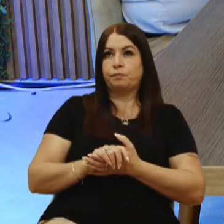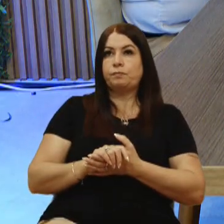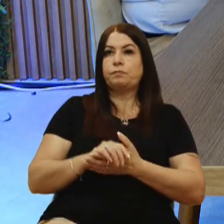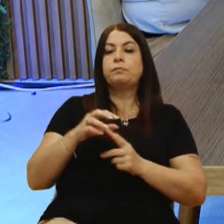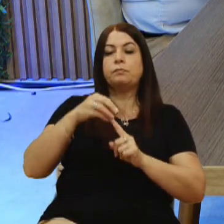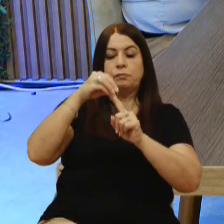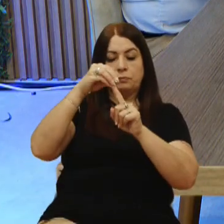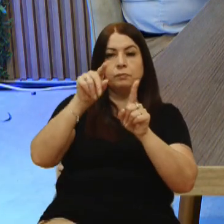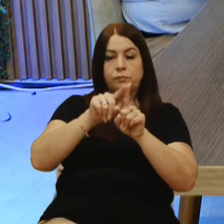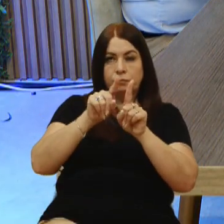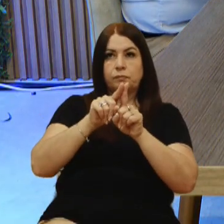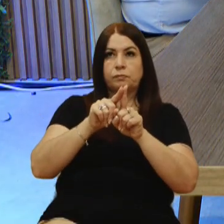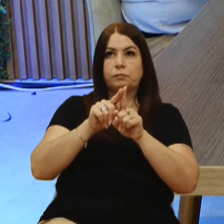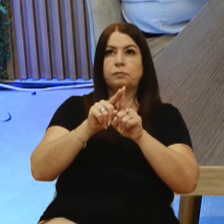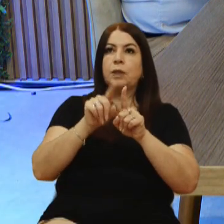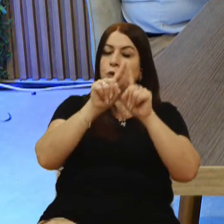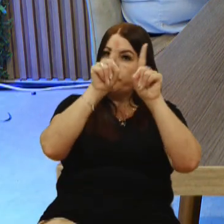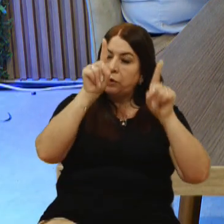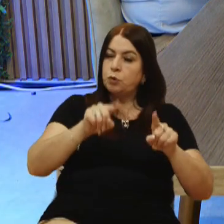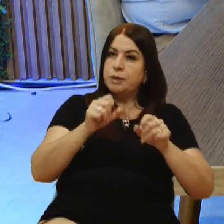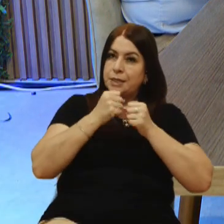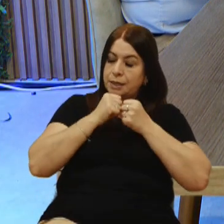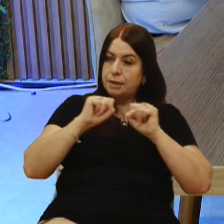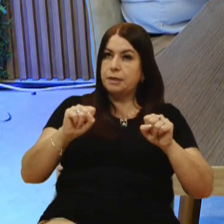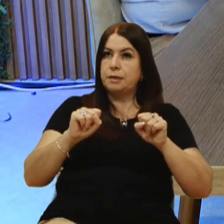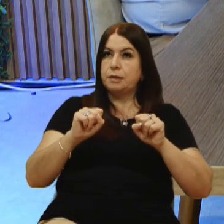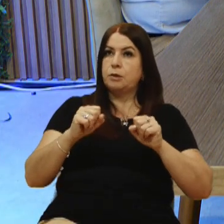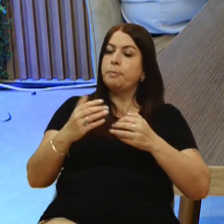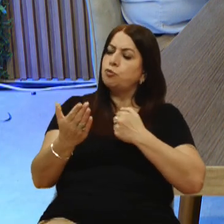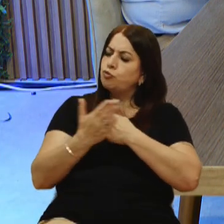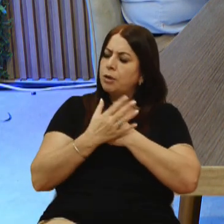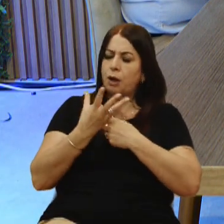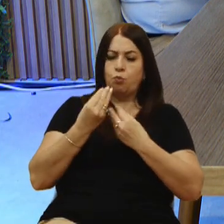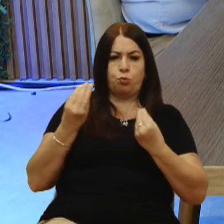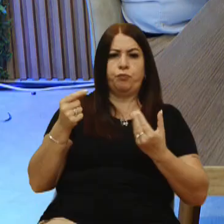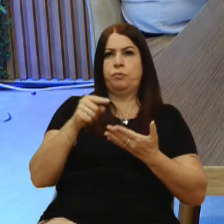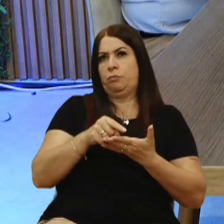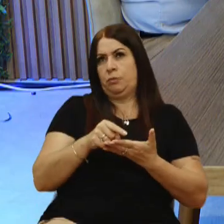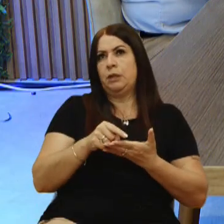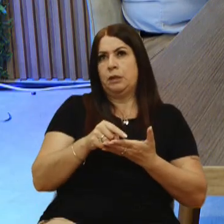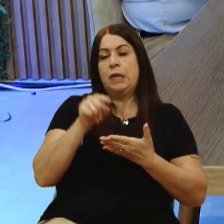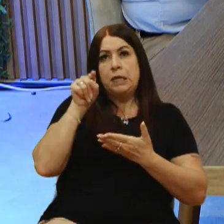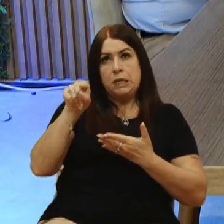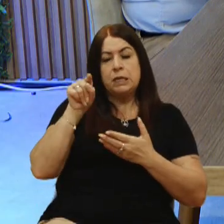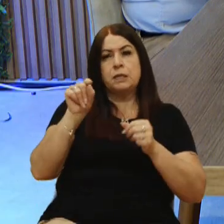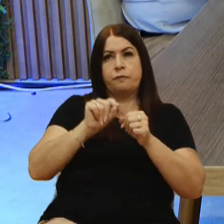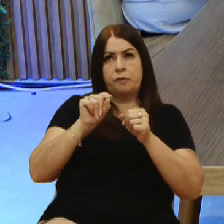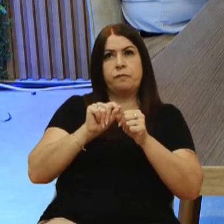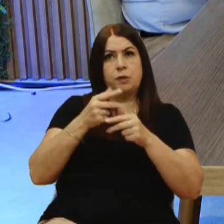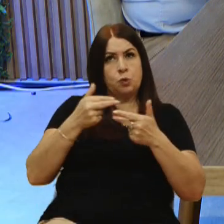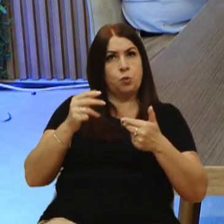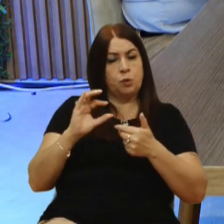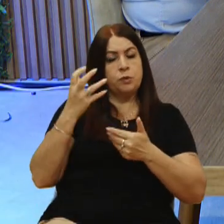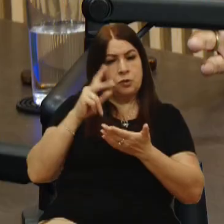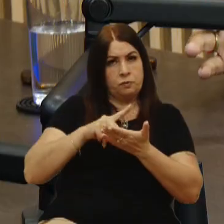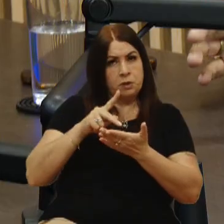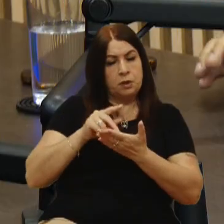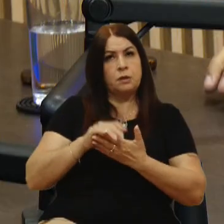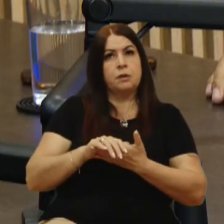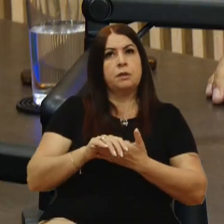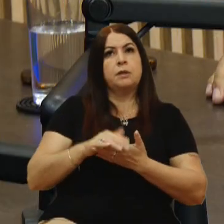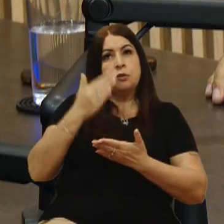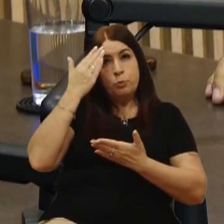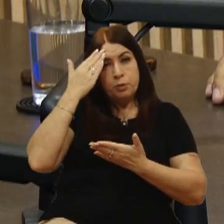aqui já os servidores da secretaria, os quais me ajudaram muito, né, porque eles fazem as coisas acontecer. Então, deixar